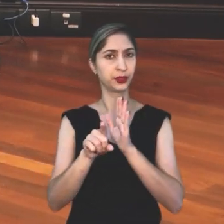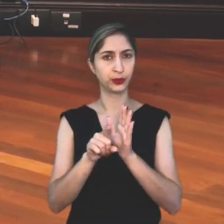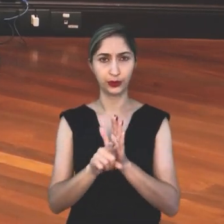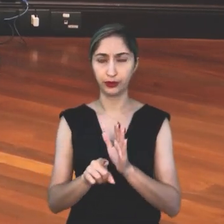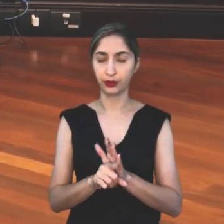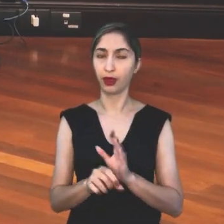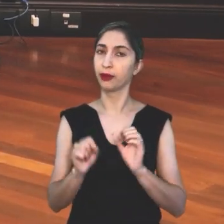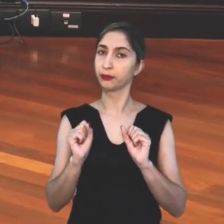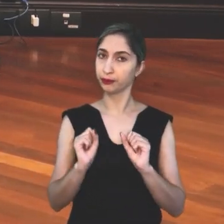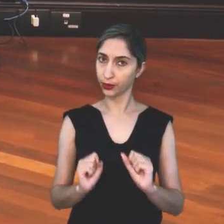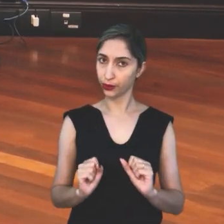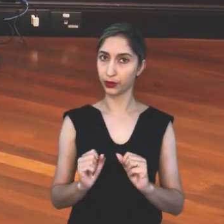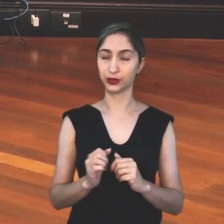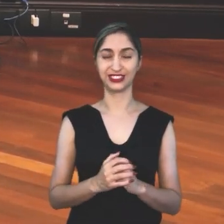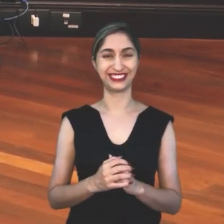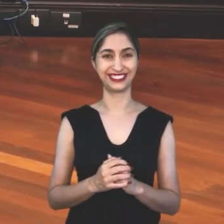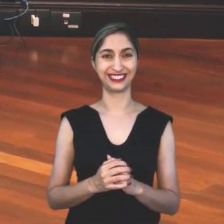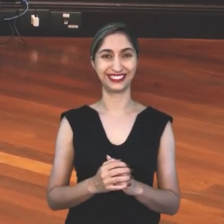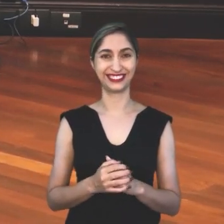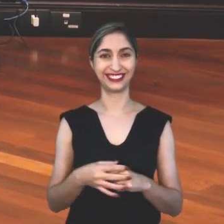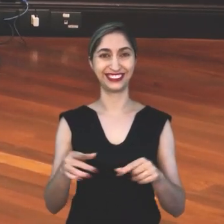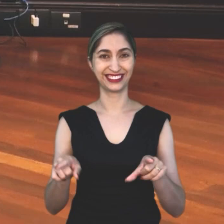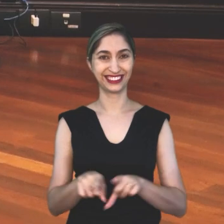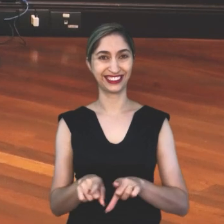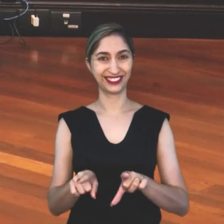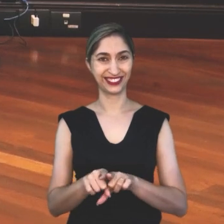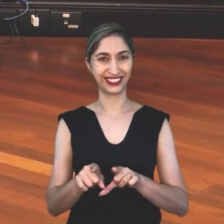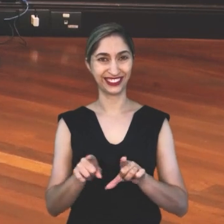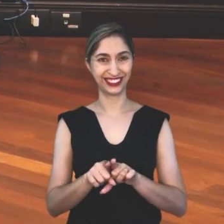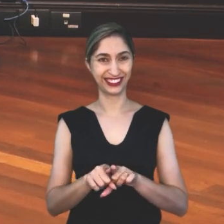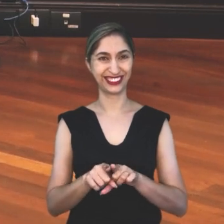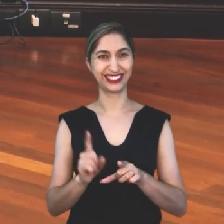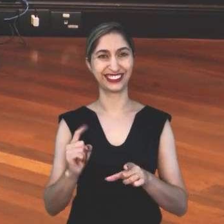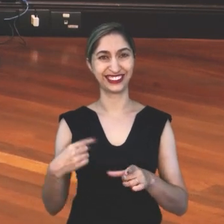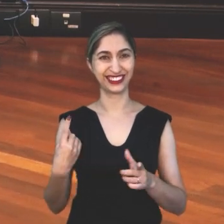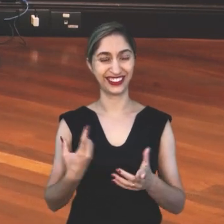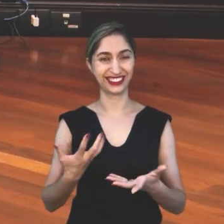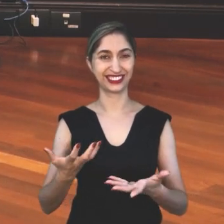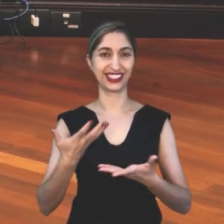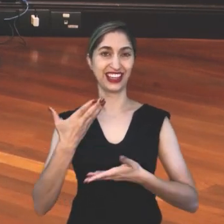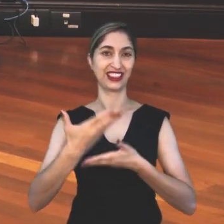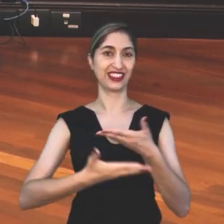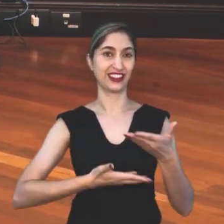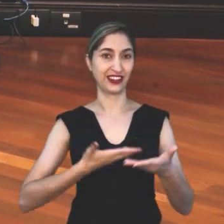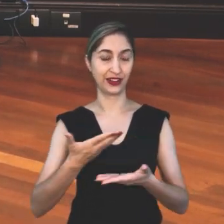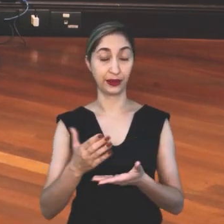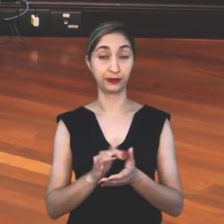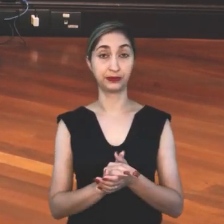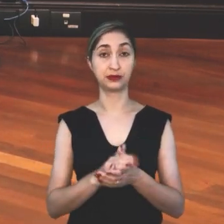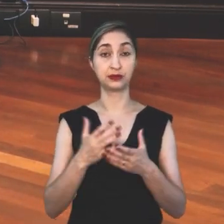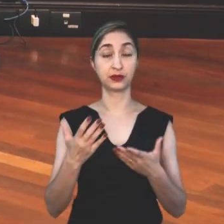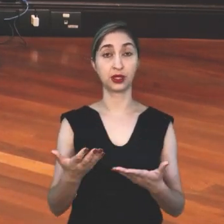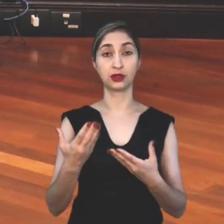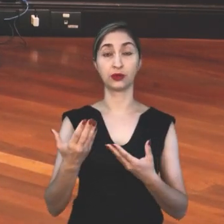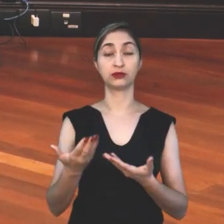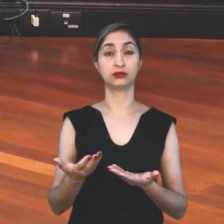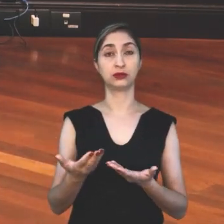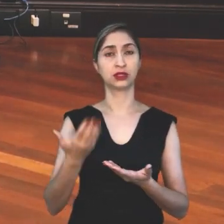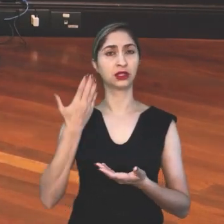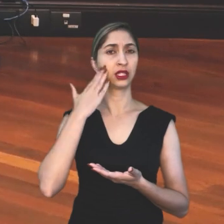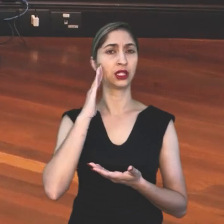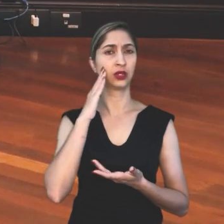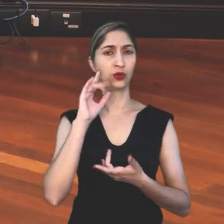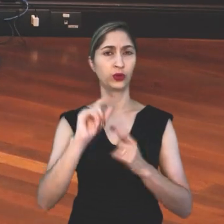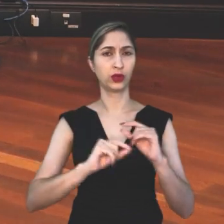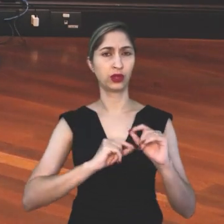vocês estão contados para perguntar o que vocês quiserem, tá? A qualquer momento. E tem coisa que a gente acha que explica bem, né?